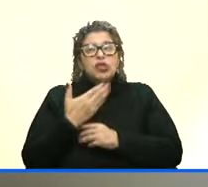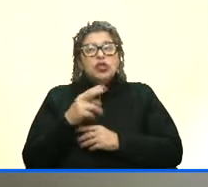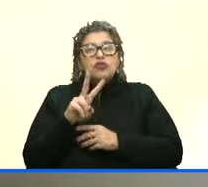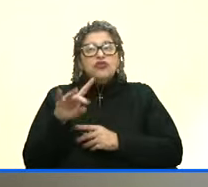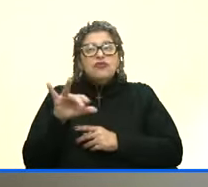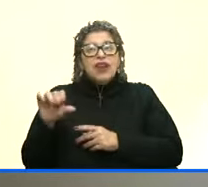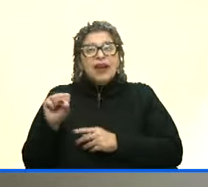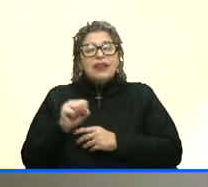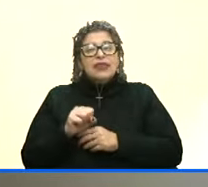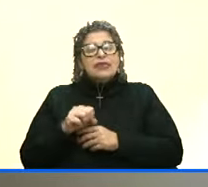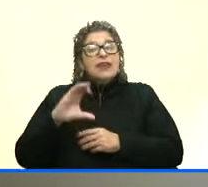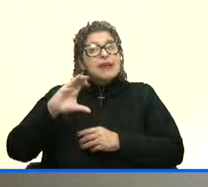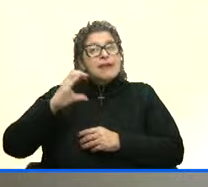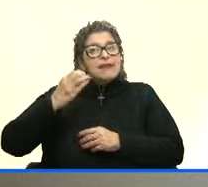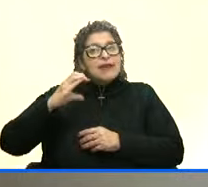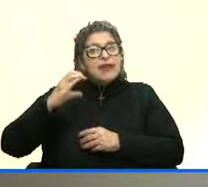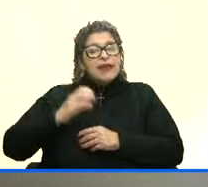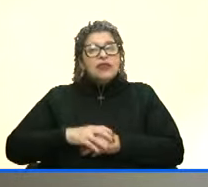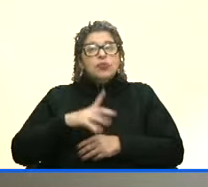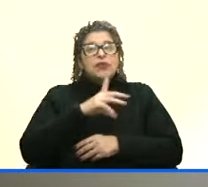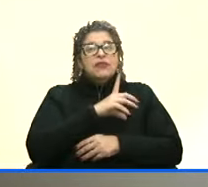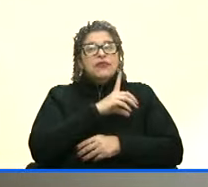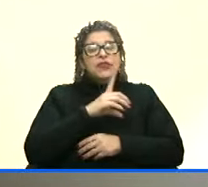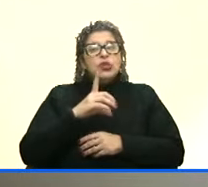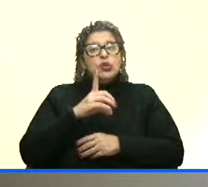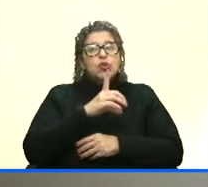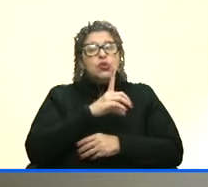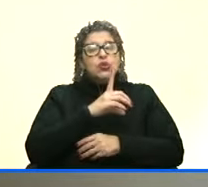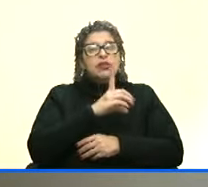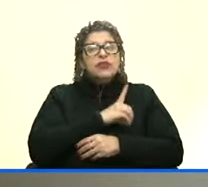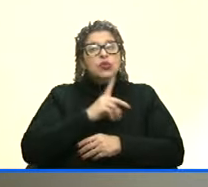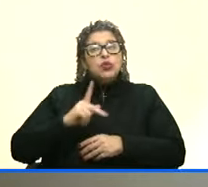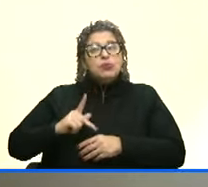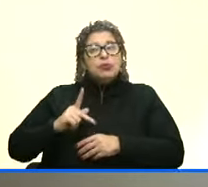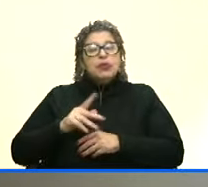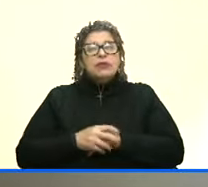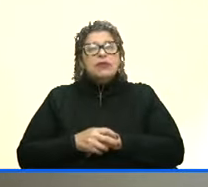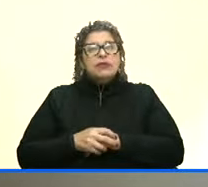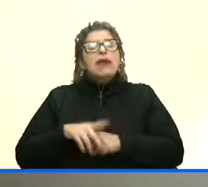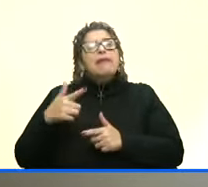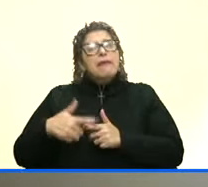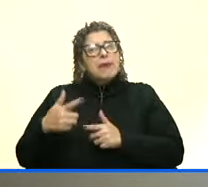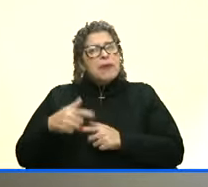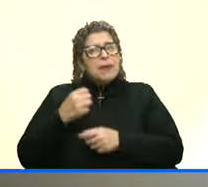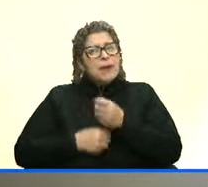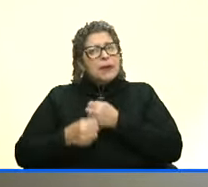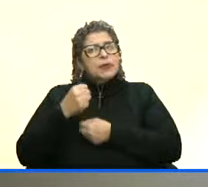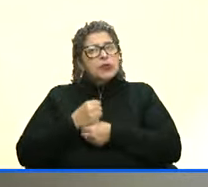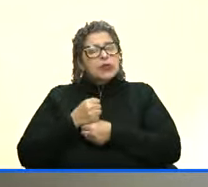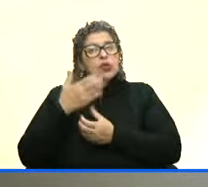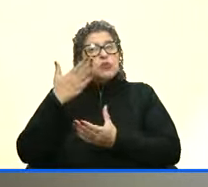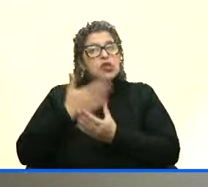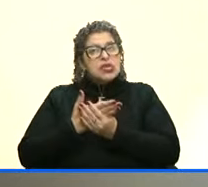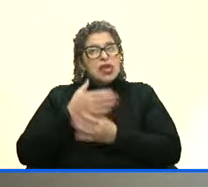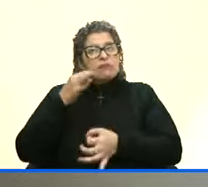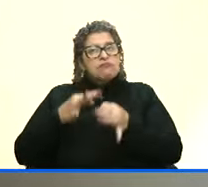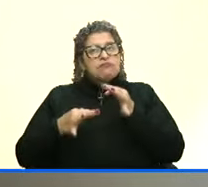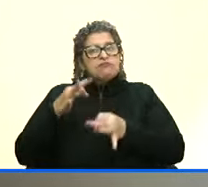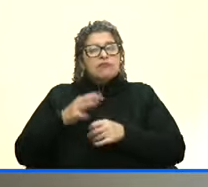em creche, ajuizados por defensores públicos. E houve um problema no ano passado com esses processos,